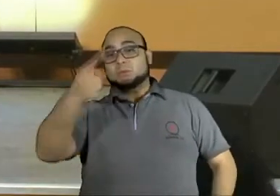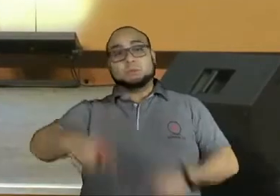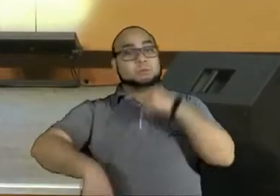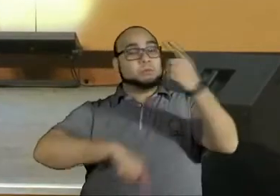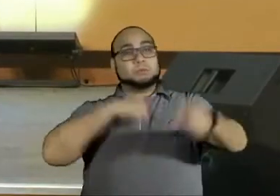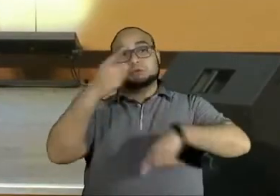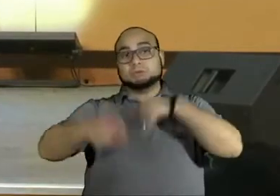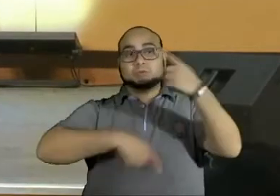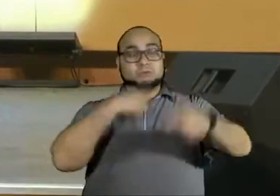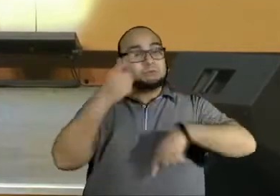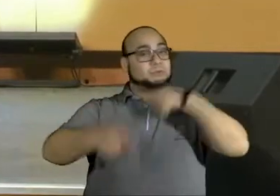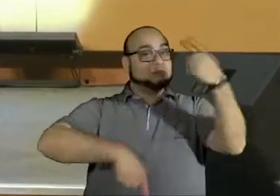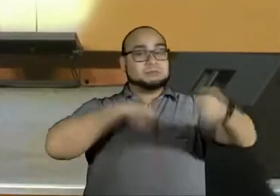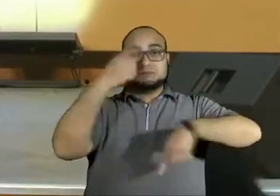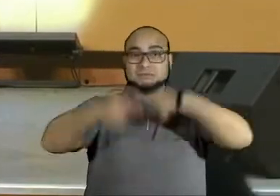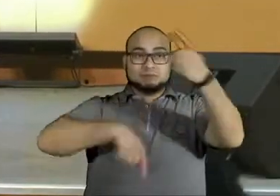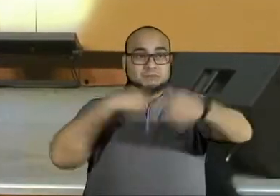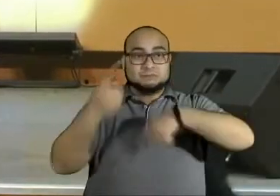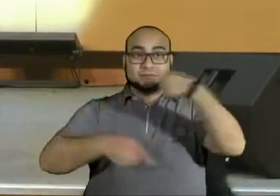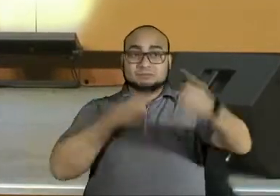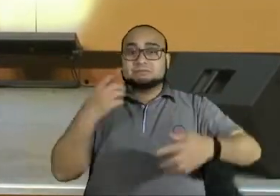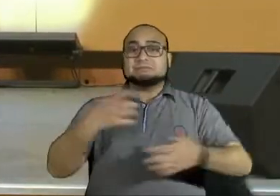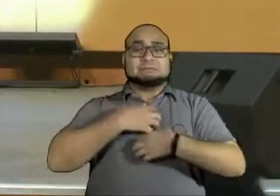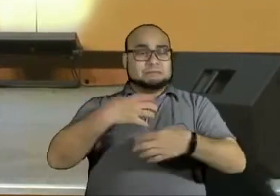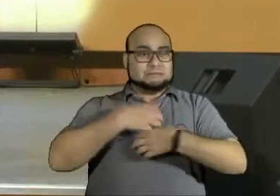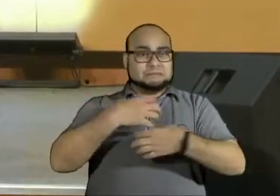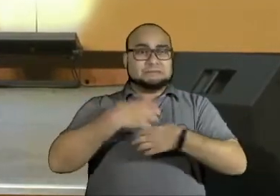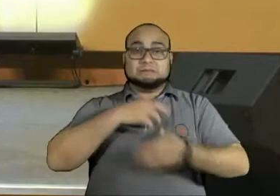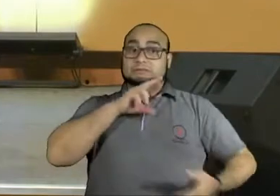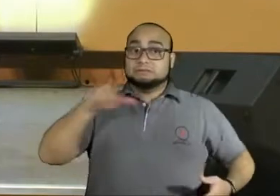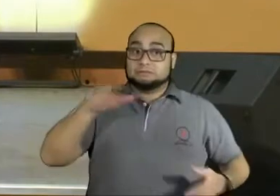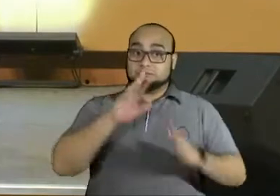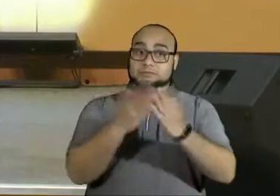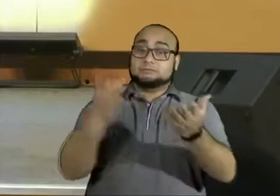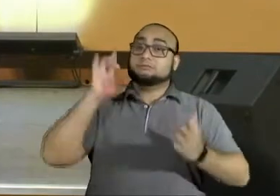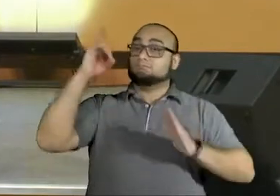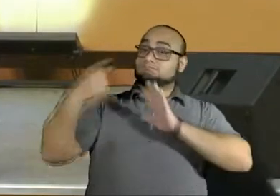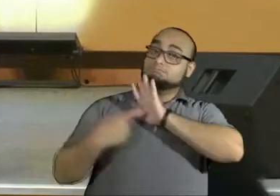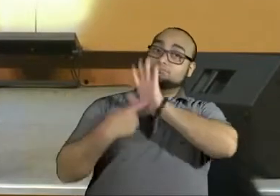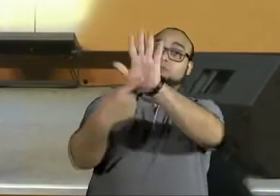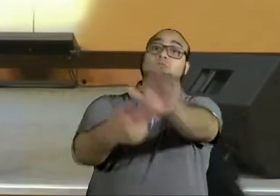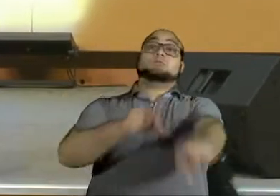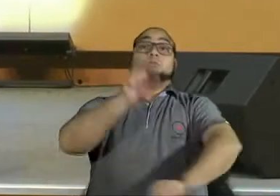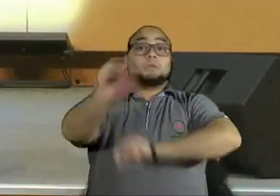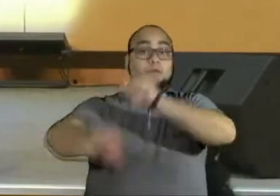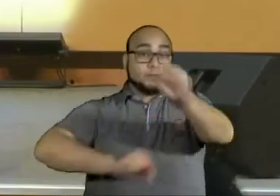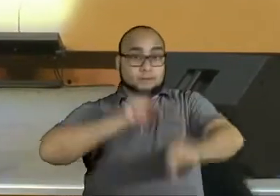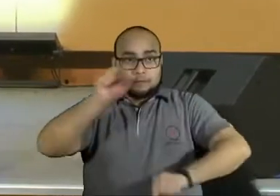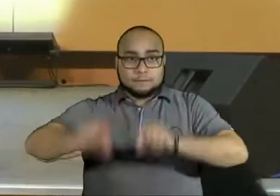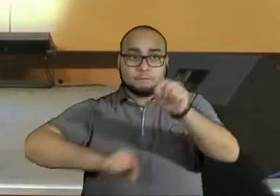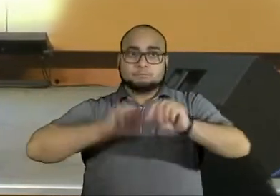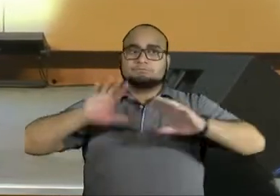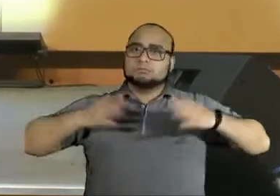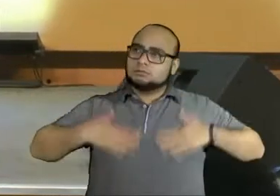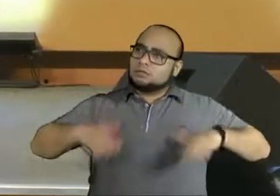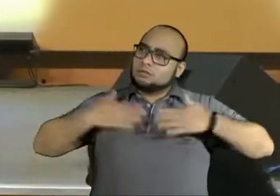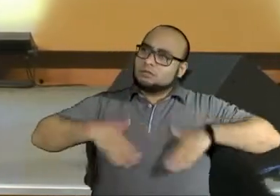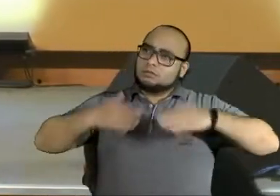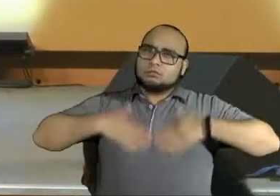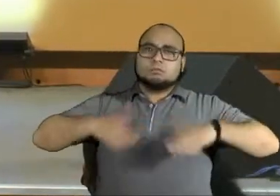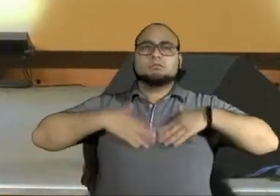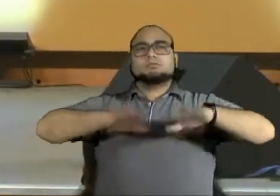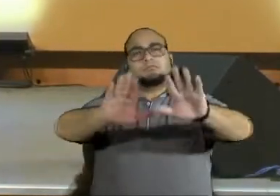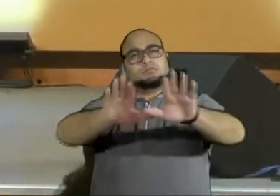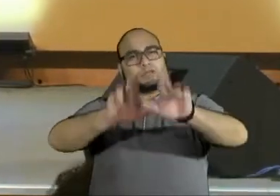o que a palavra diz. Então segure aí um pouco do que você sente e ouça